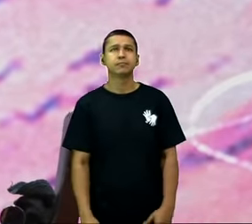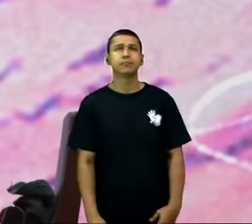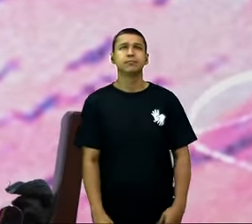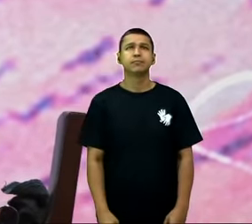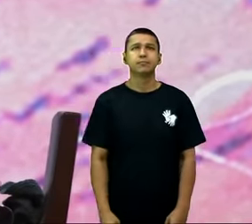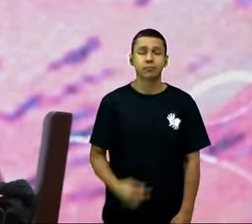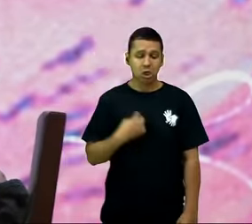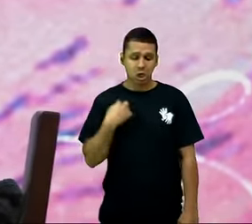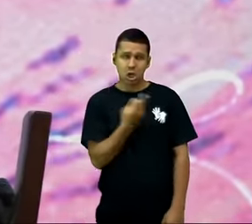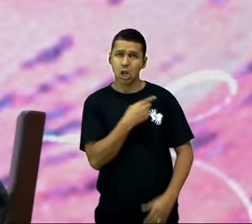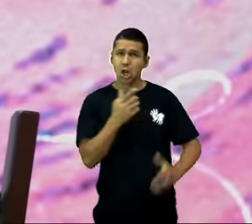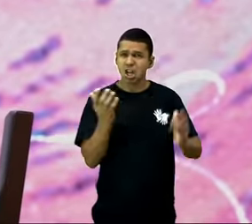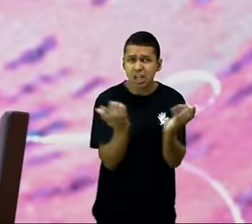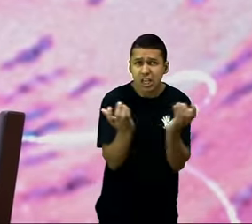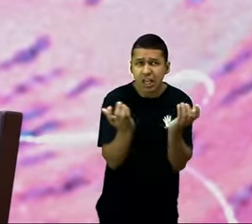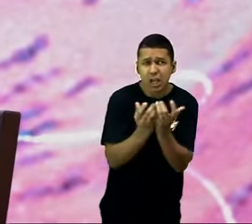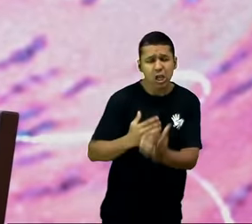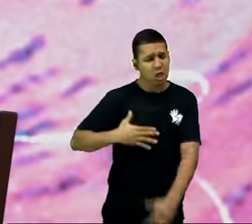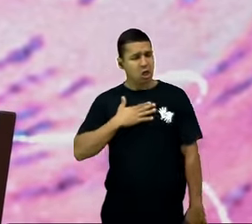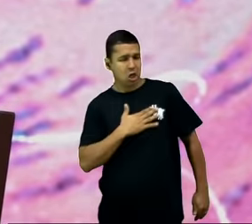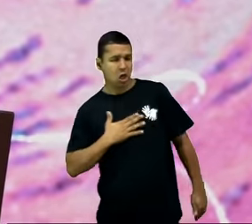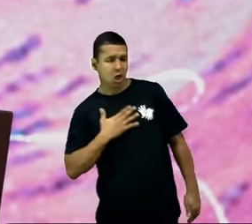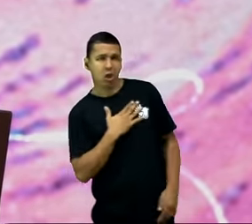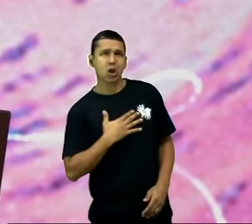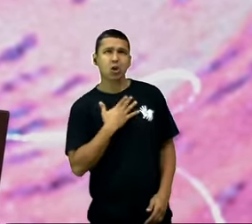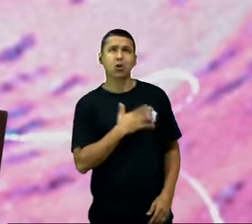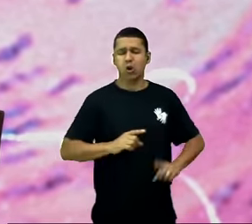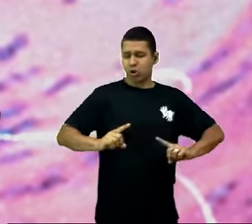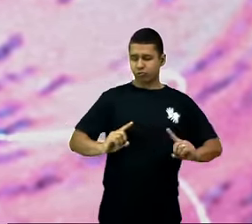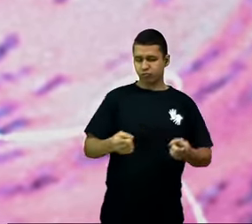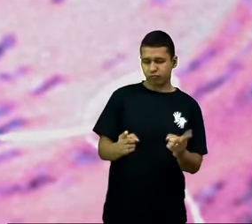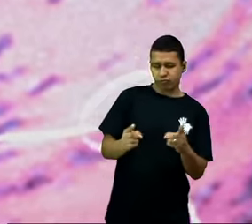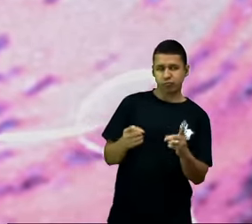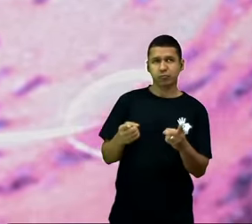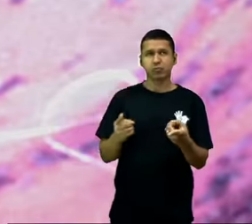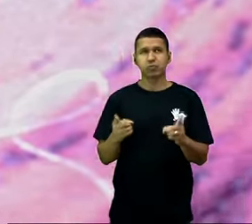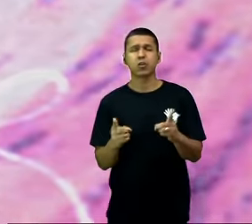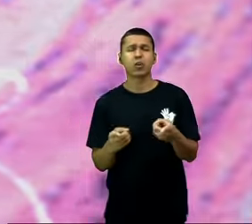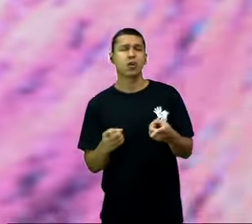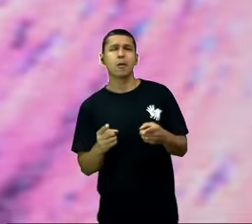Nós somos crentes que gostamos de festa, irmão. Pou, pou, churrasco, picanha.